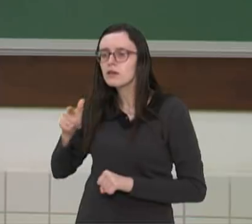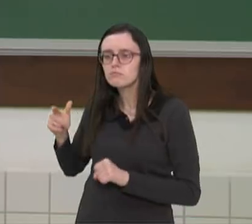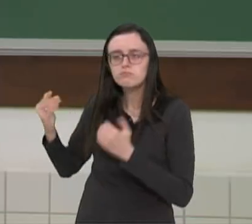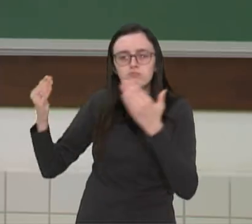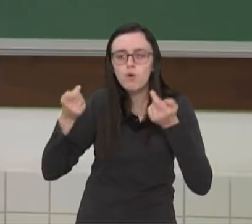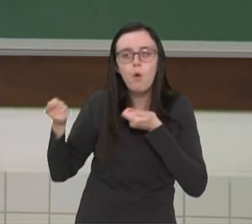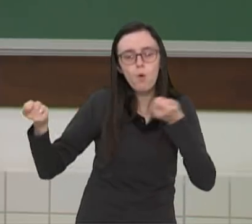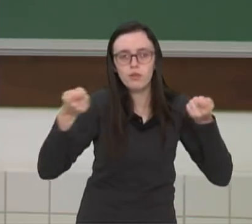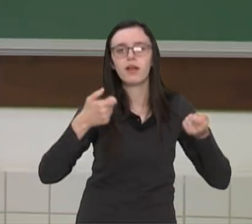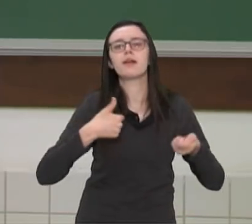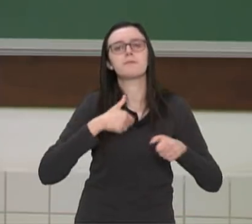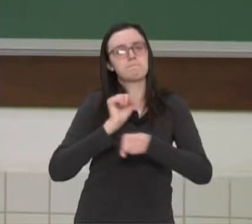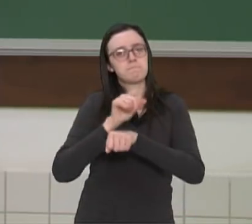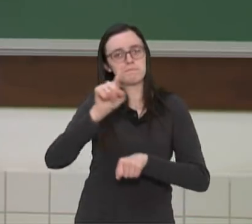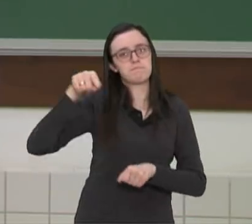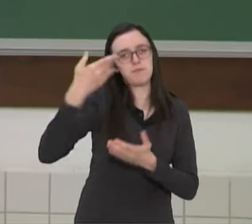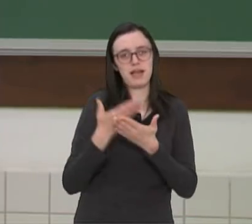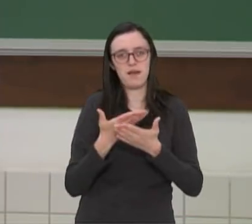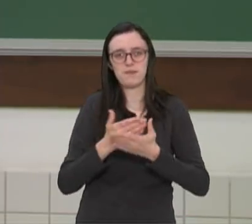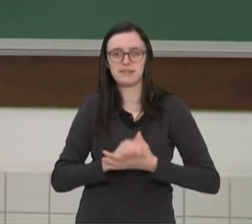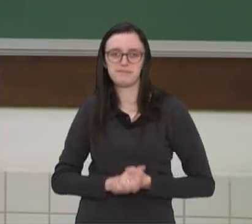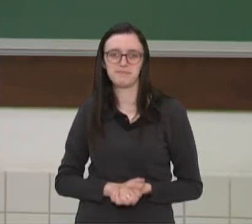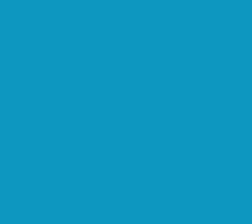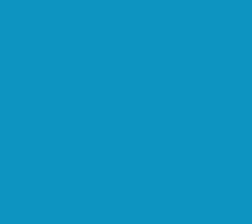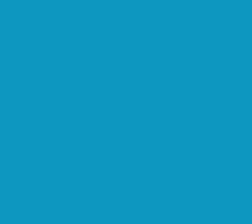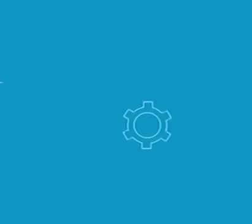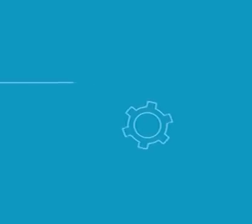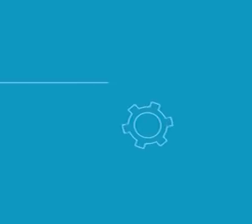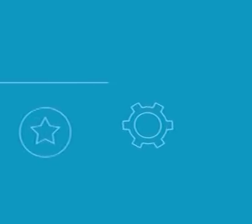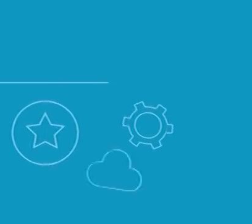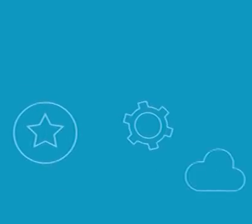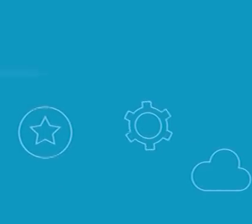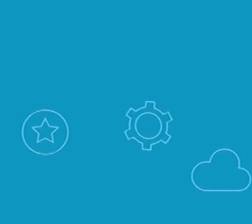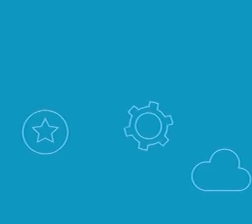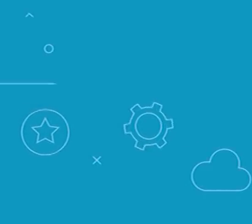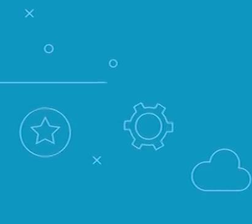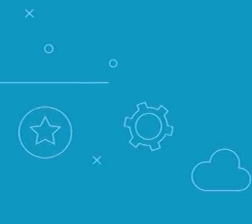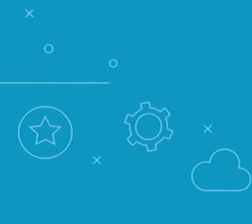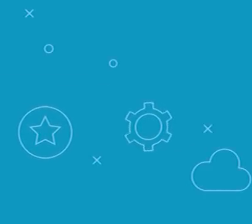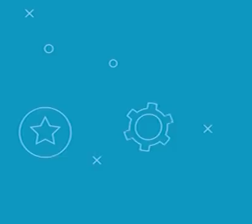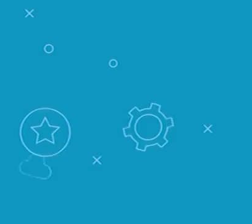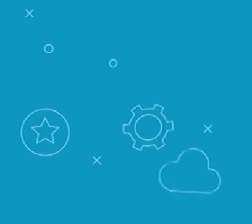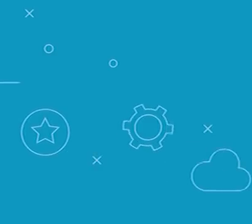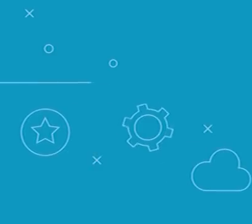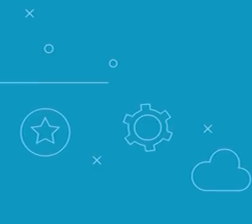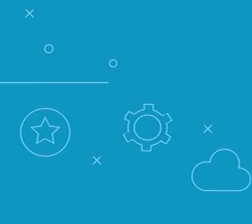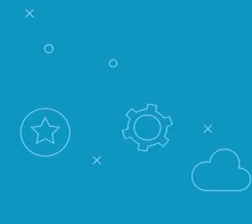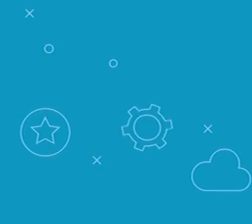tá? Então, espero vocês na próxima aula.